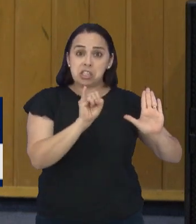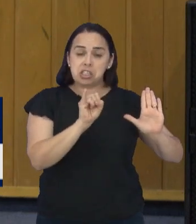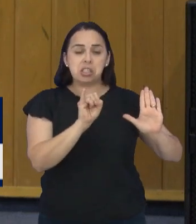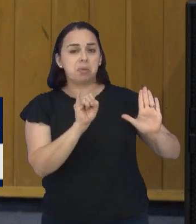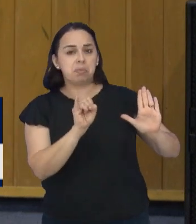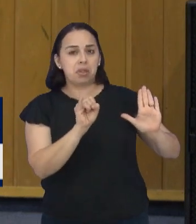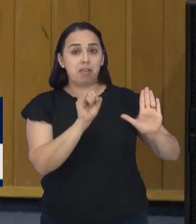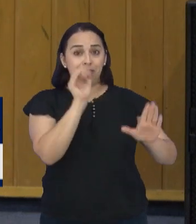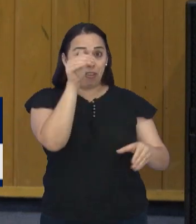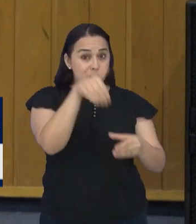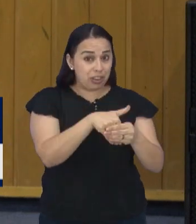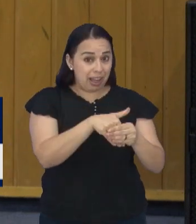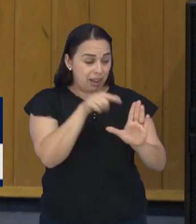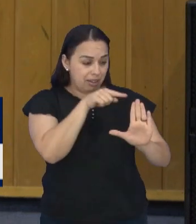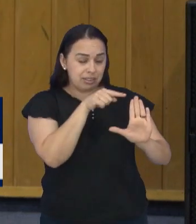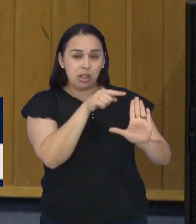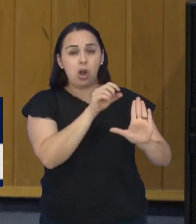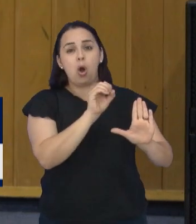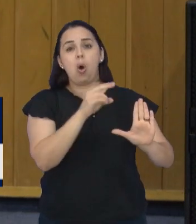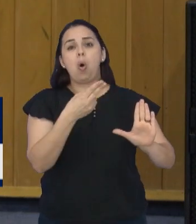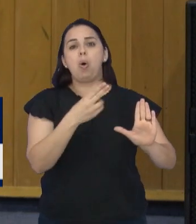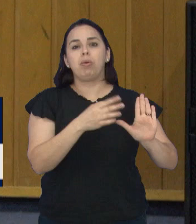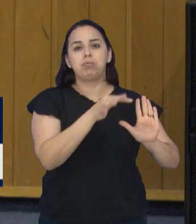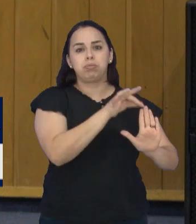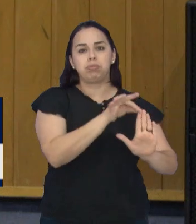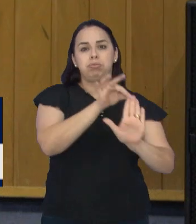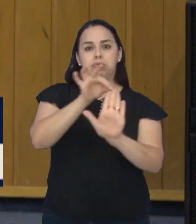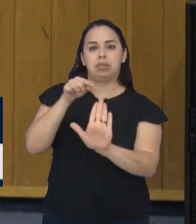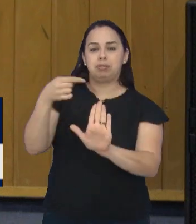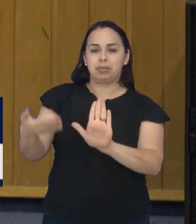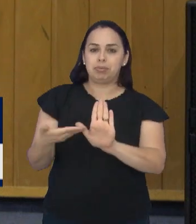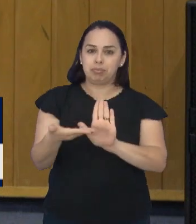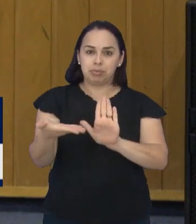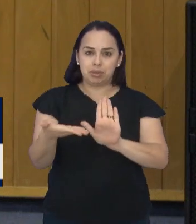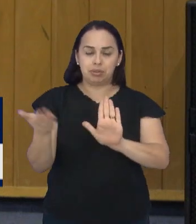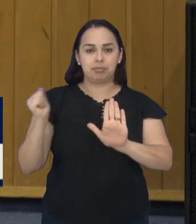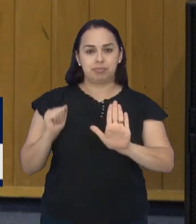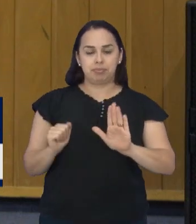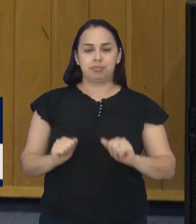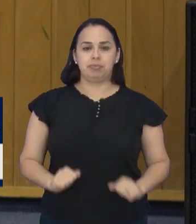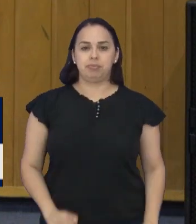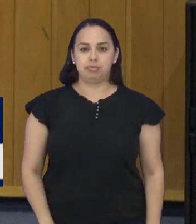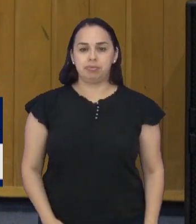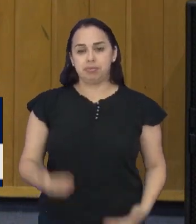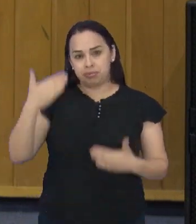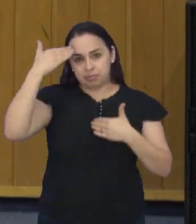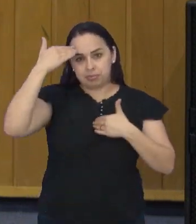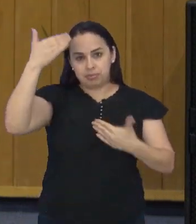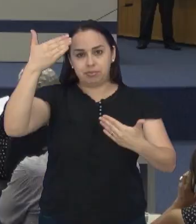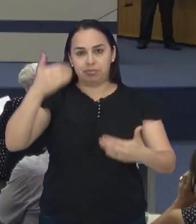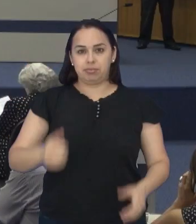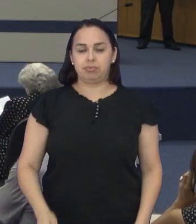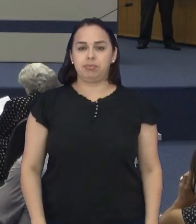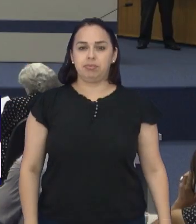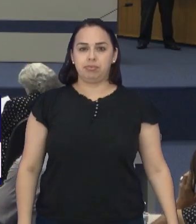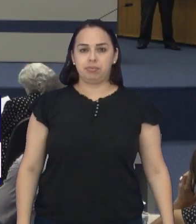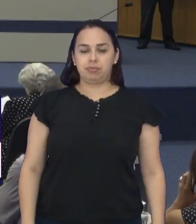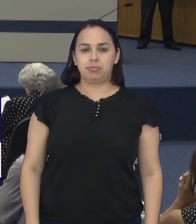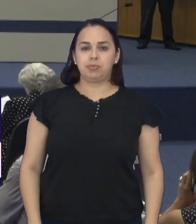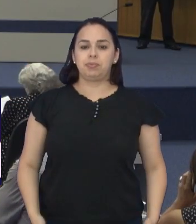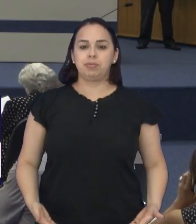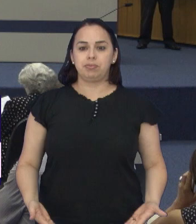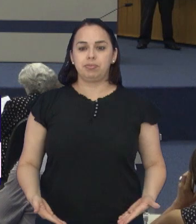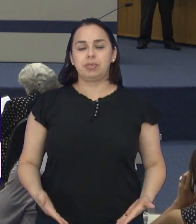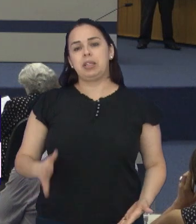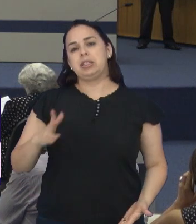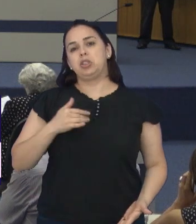a votação do relatório ou apresentaremos alguma parte relatória pensado aí. Obrigado. Foi